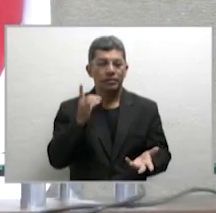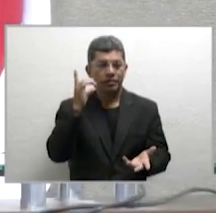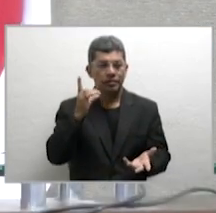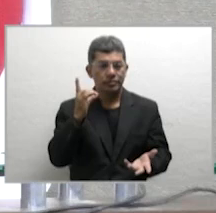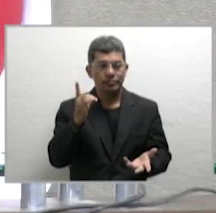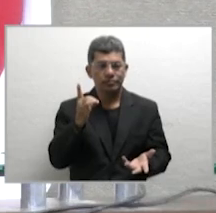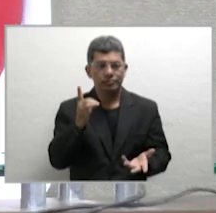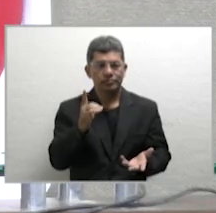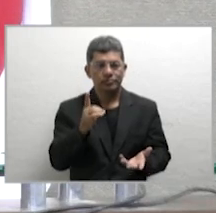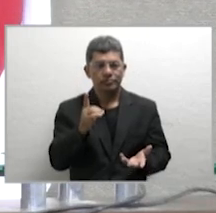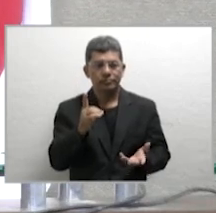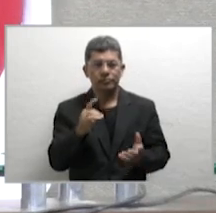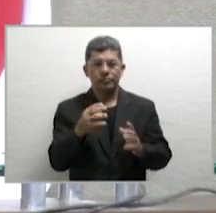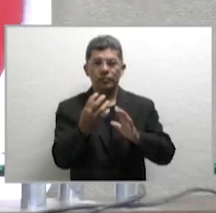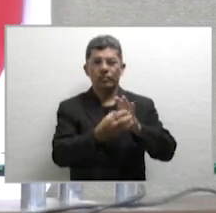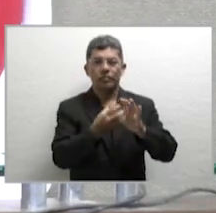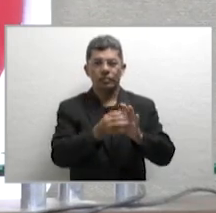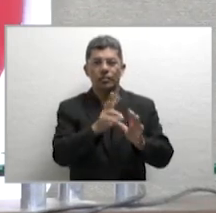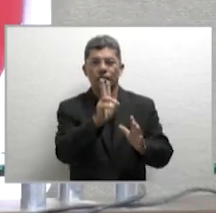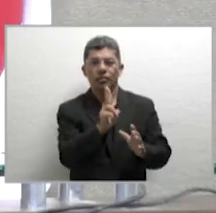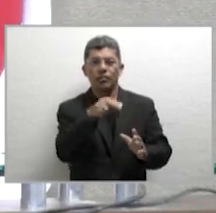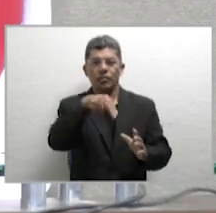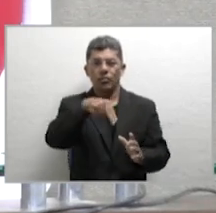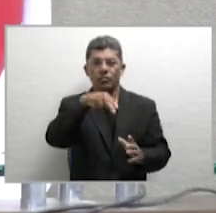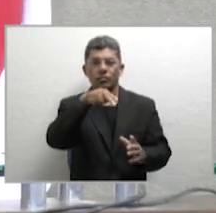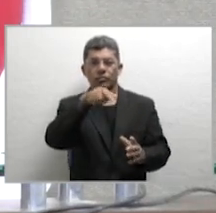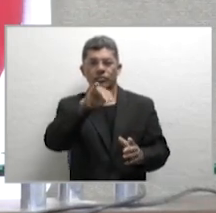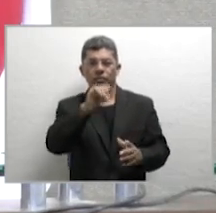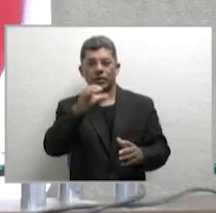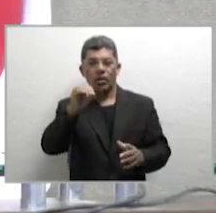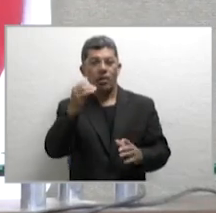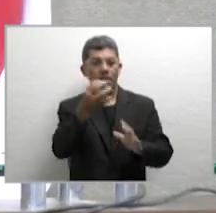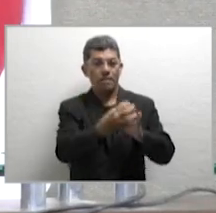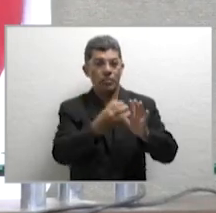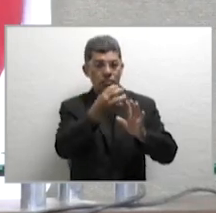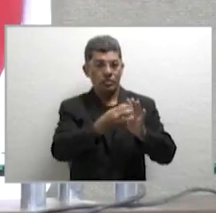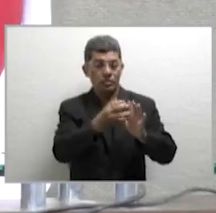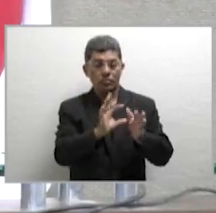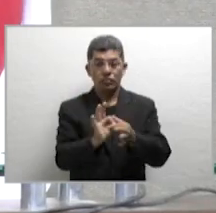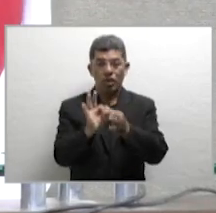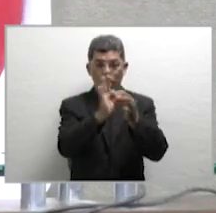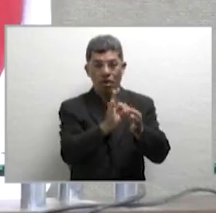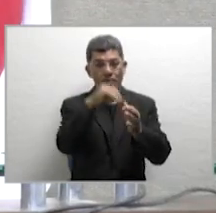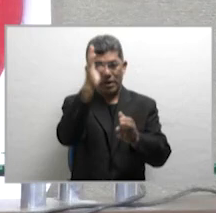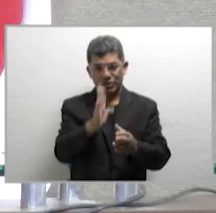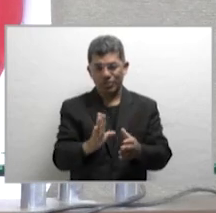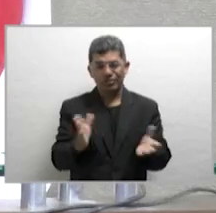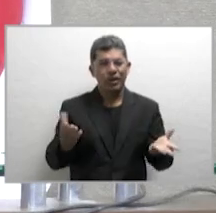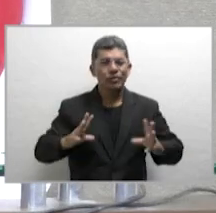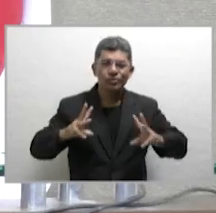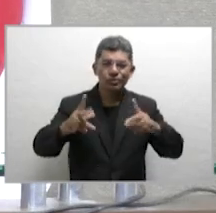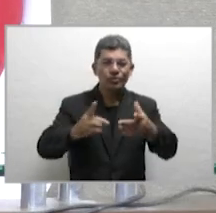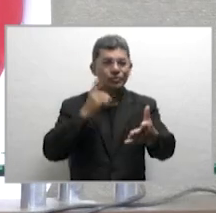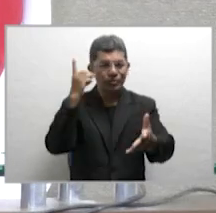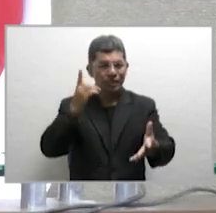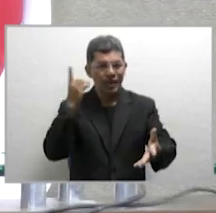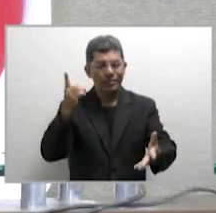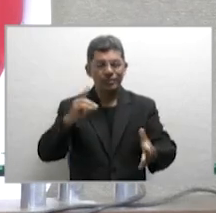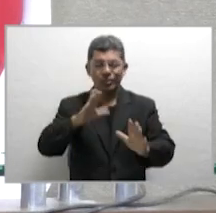de ir no bloco ainda do União Brasil. Senhores deputados, senhoras deputadas, a todos que nos assistem pela TV